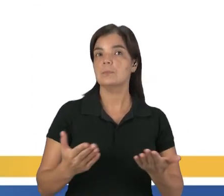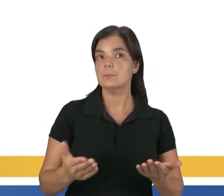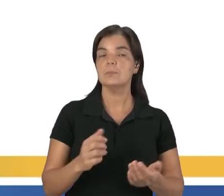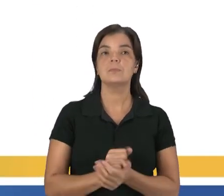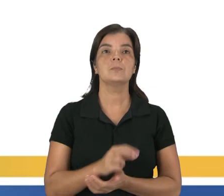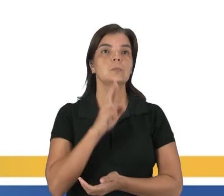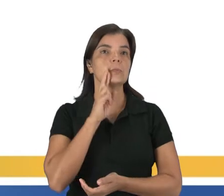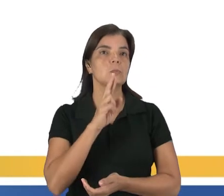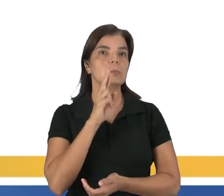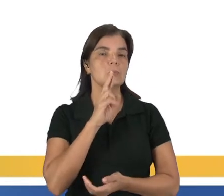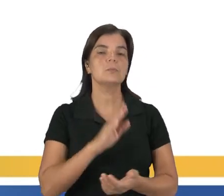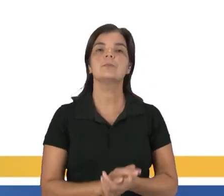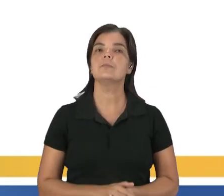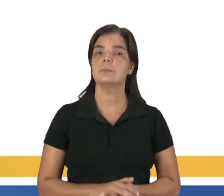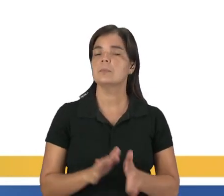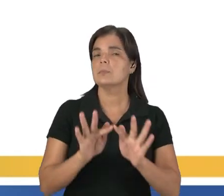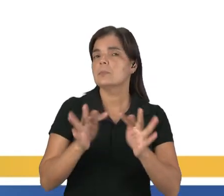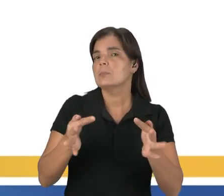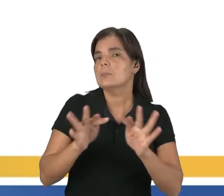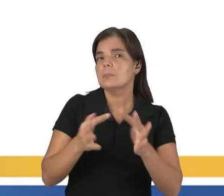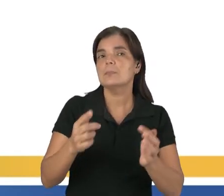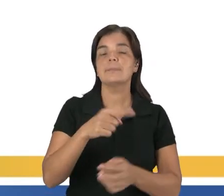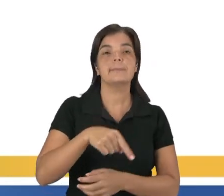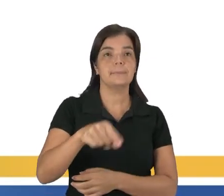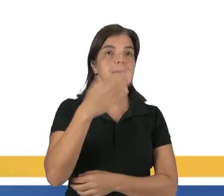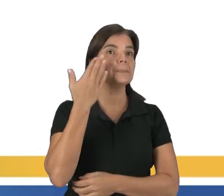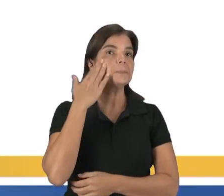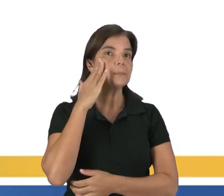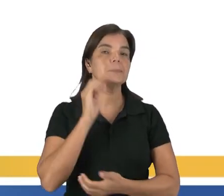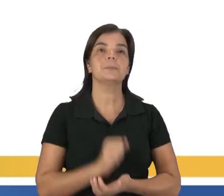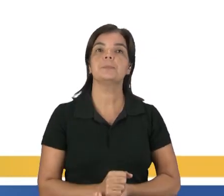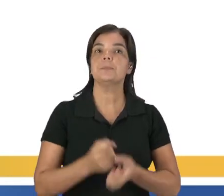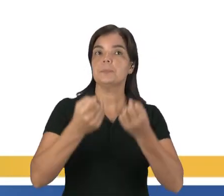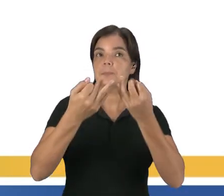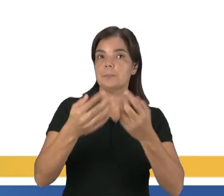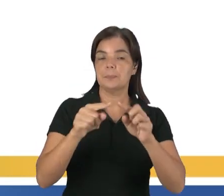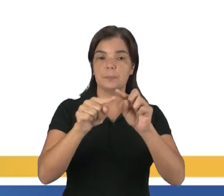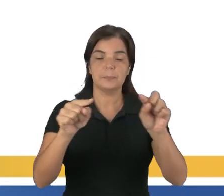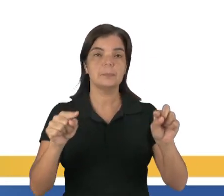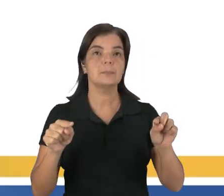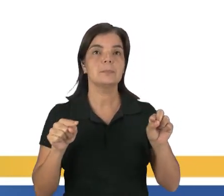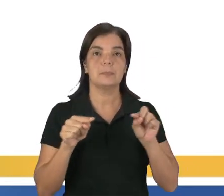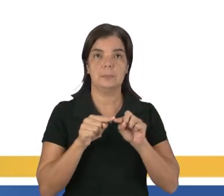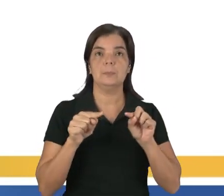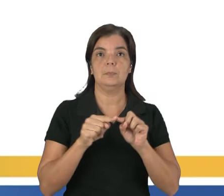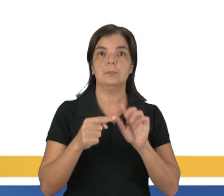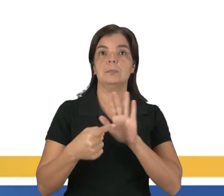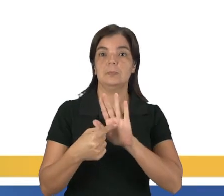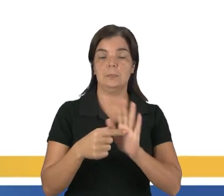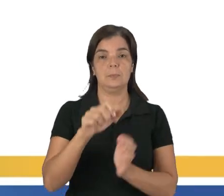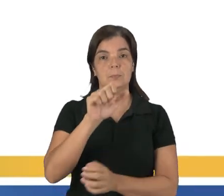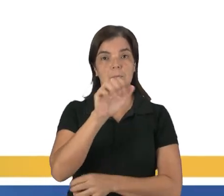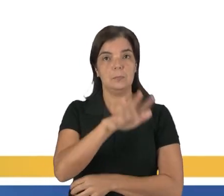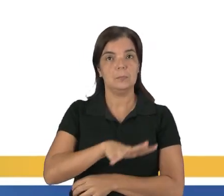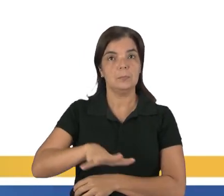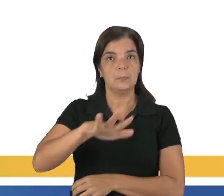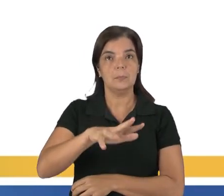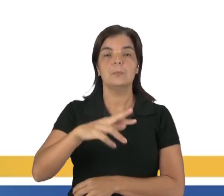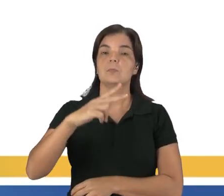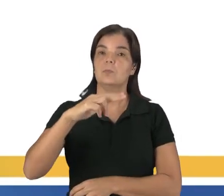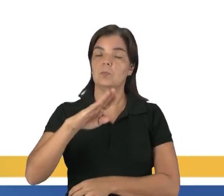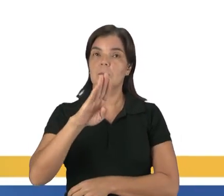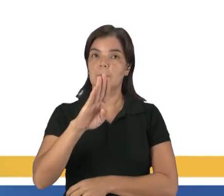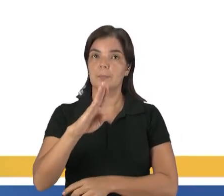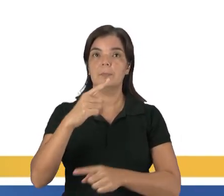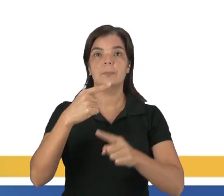Pessoal, a resolução ele é bem simples. Vamos à interpretação, né? Por definição, a área do retângulo ele é dada por